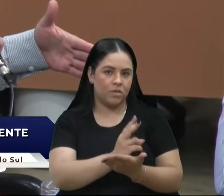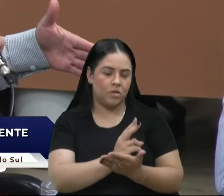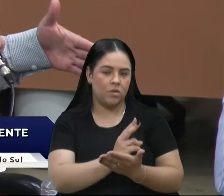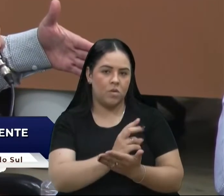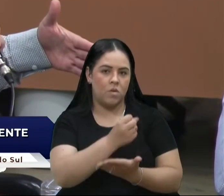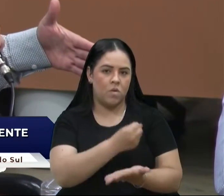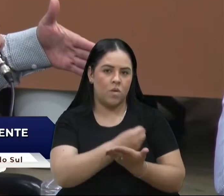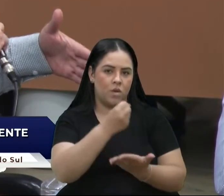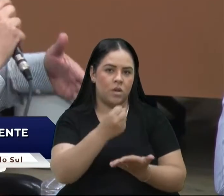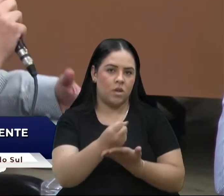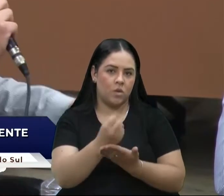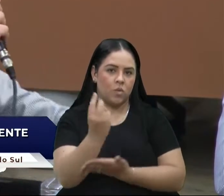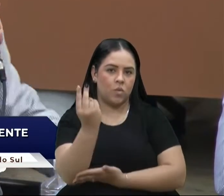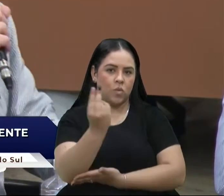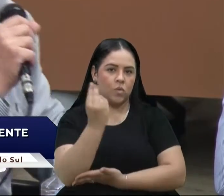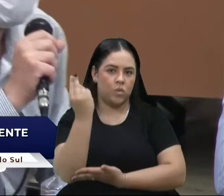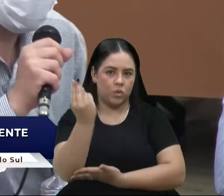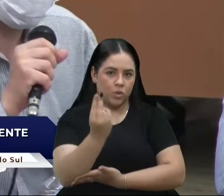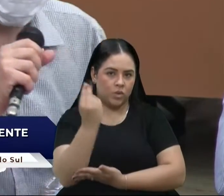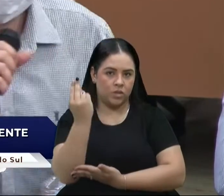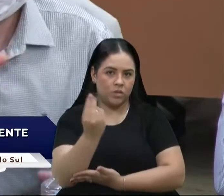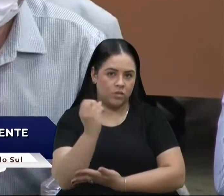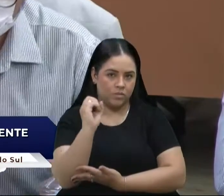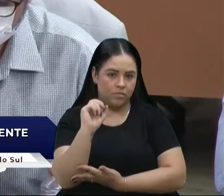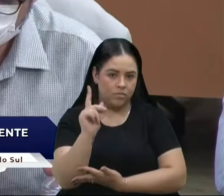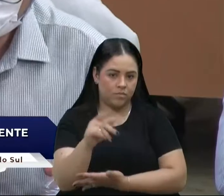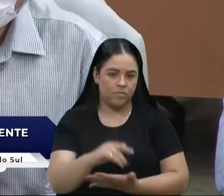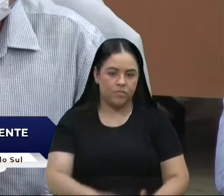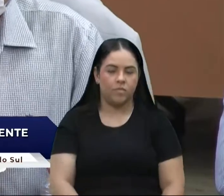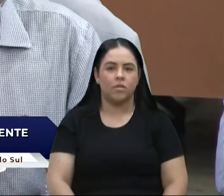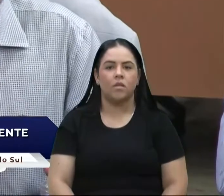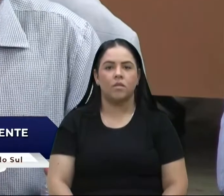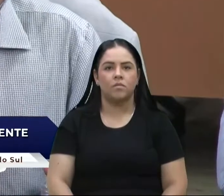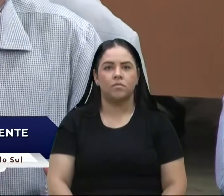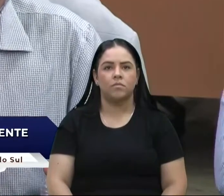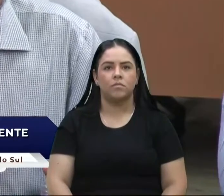emergencialmente. Tá?